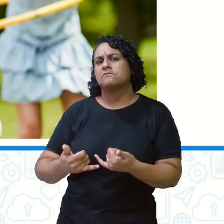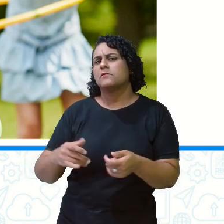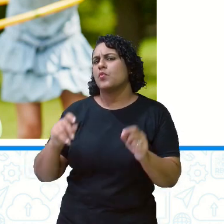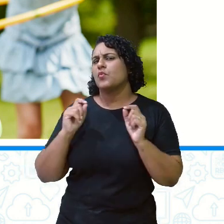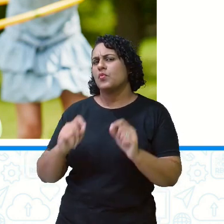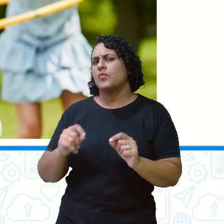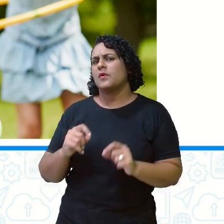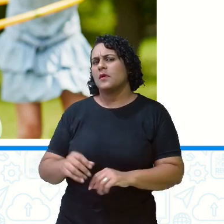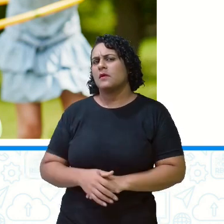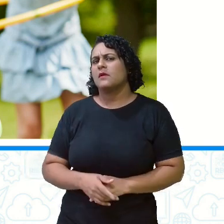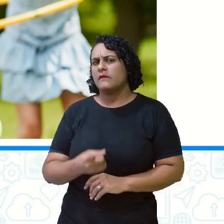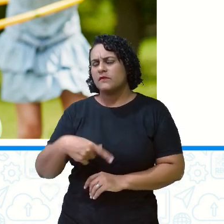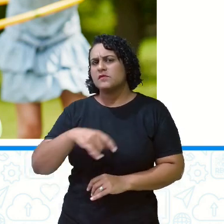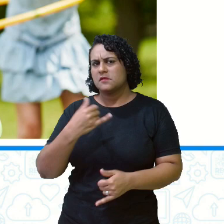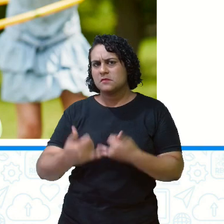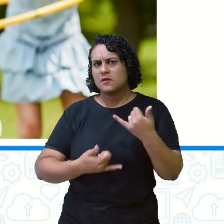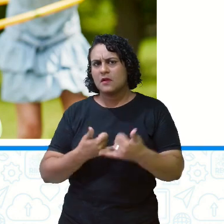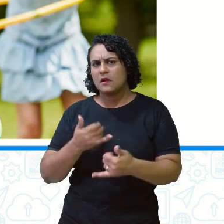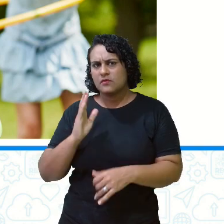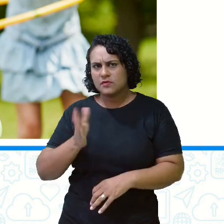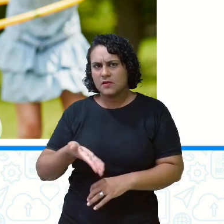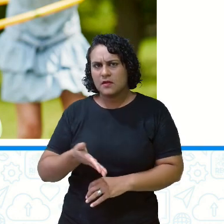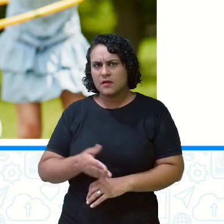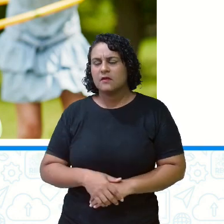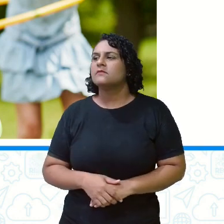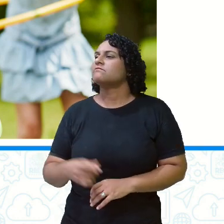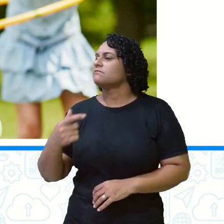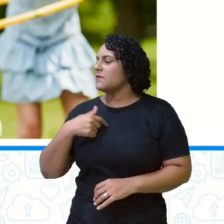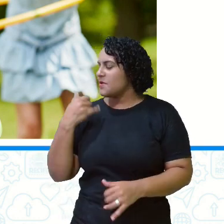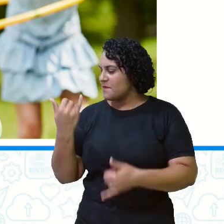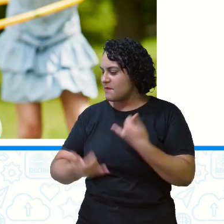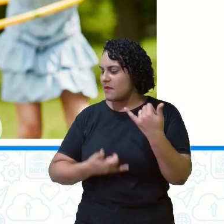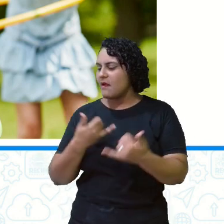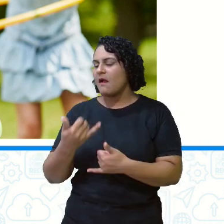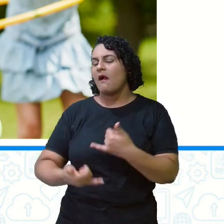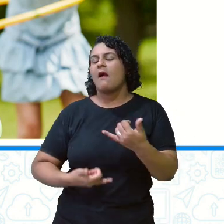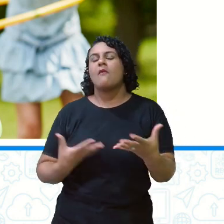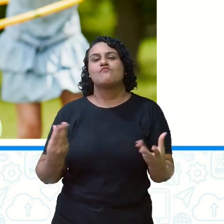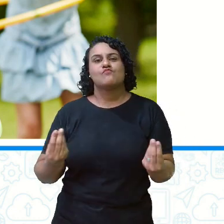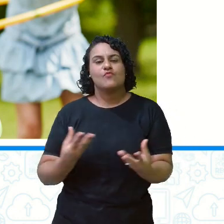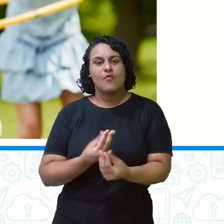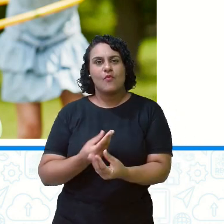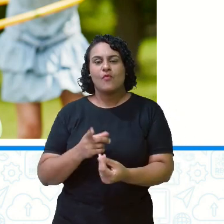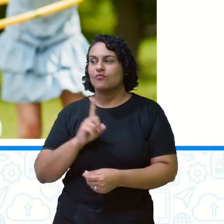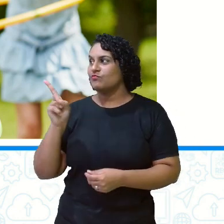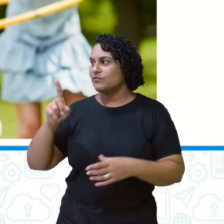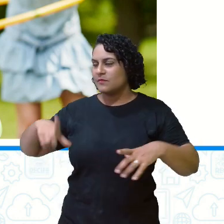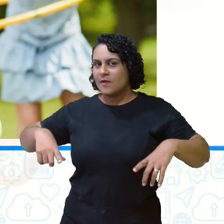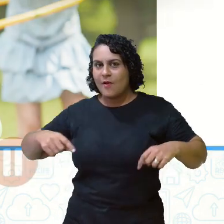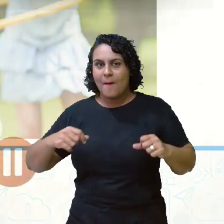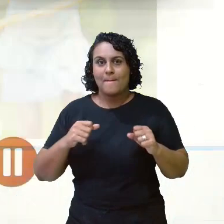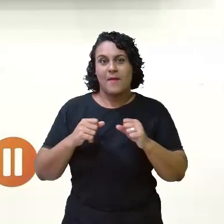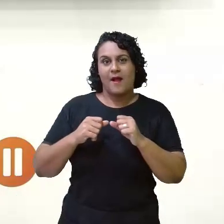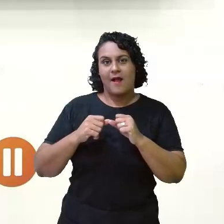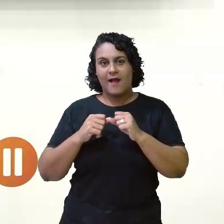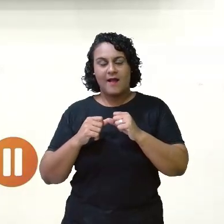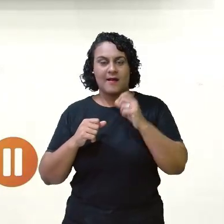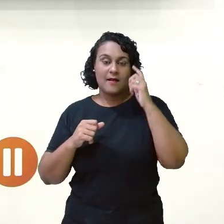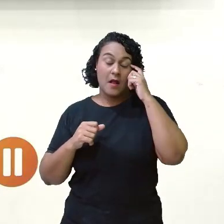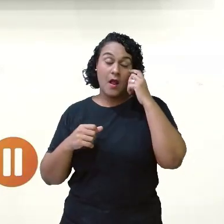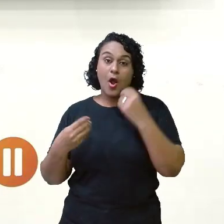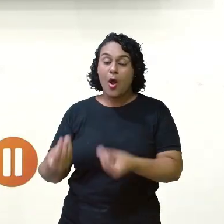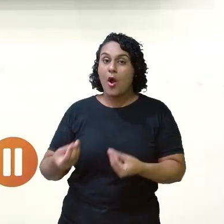quê? Vocês já brincaram aí em casa? Eu brincava bastante, tá? De bambolê. Então, como é